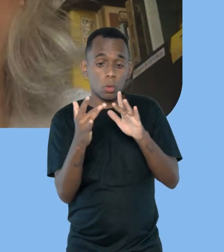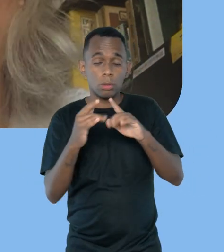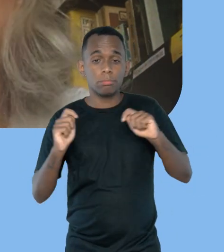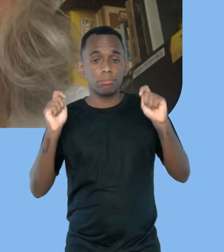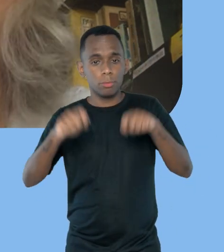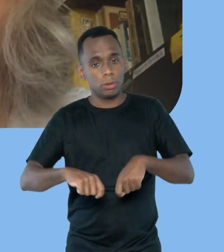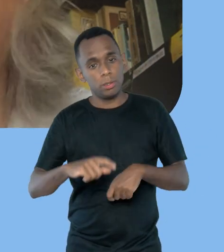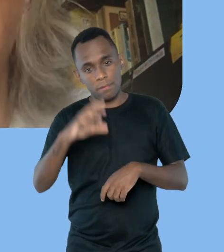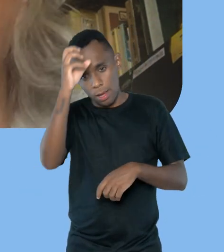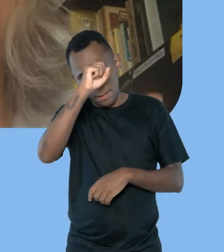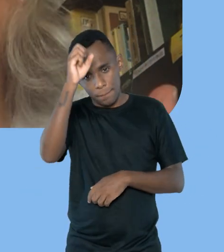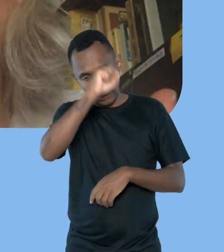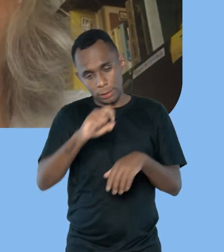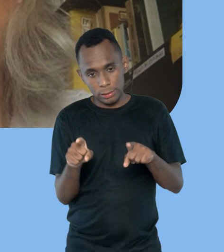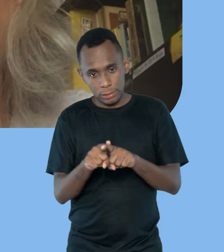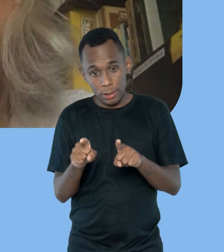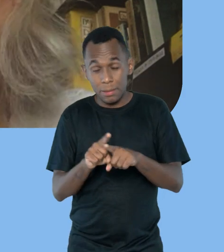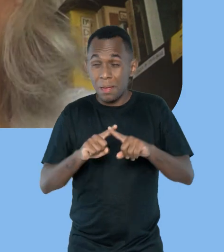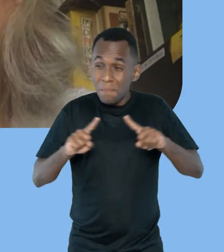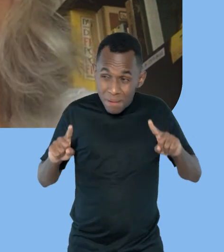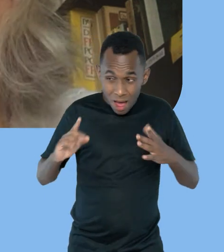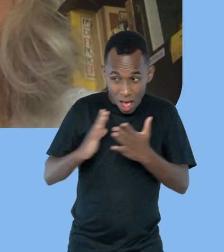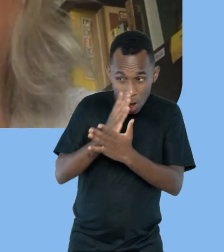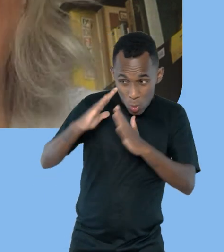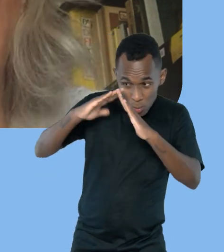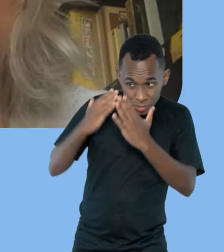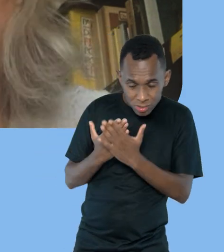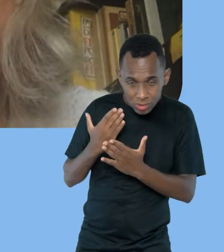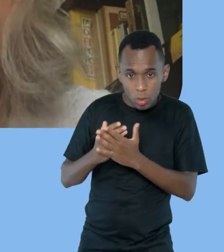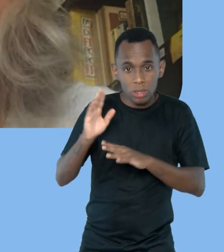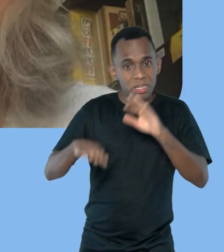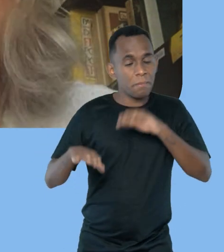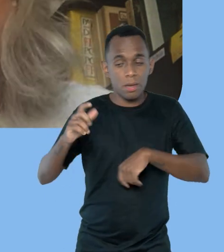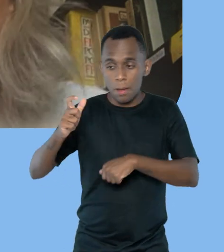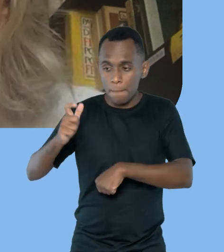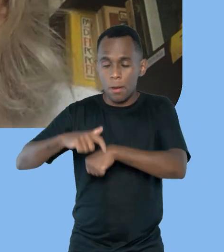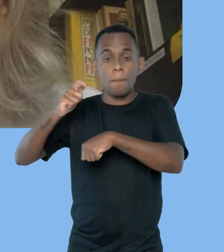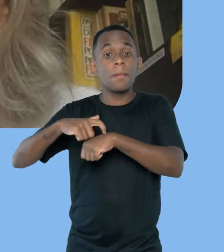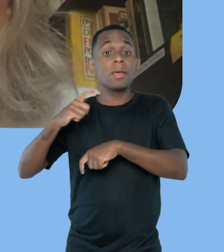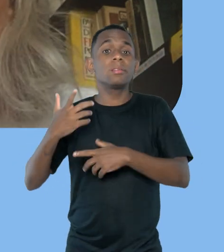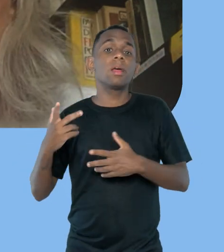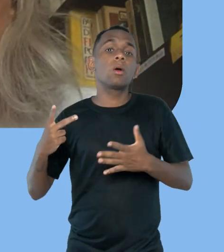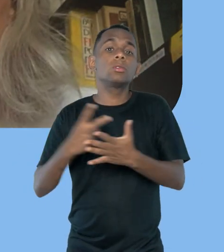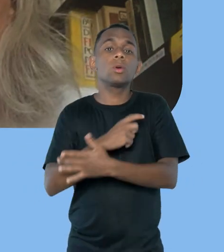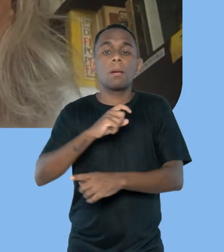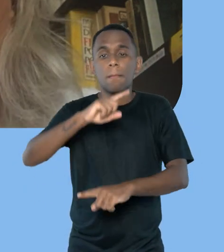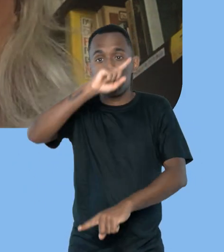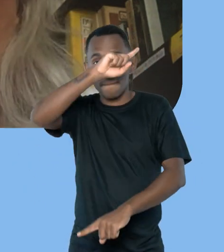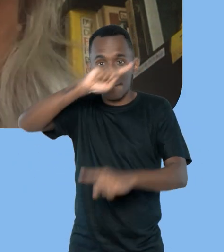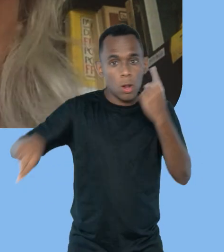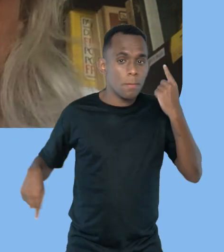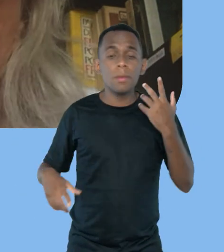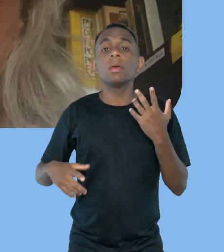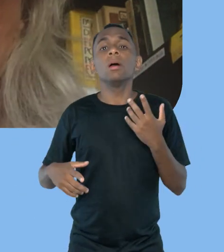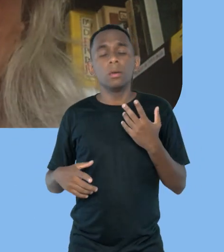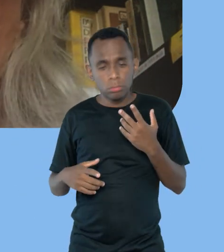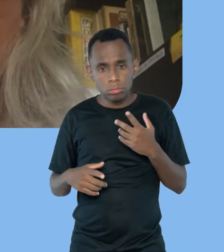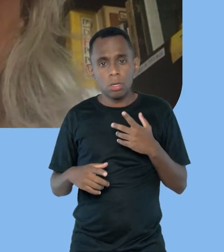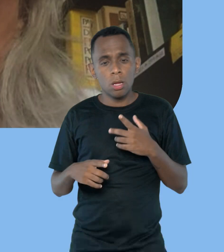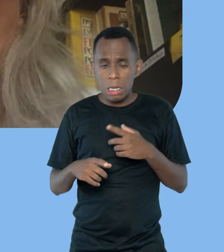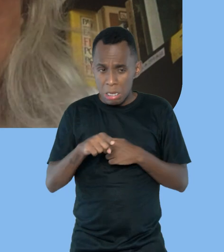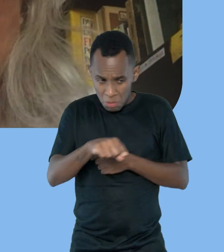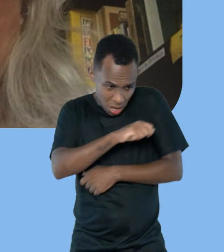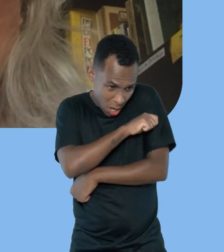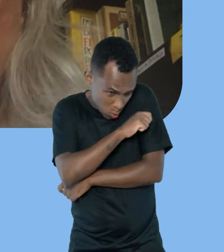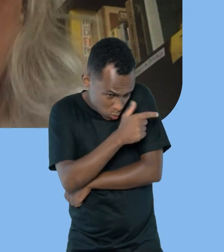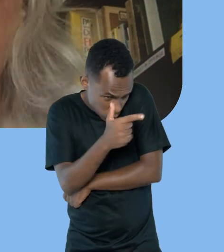livro. Agora, havia escolas que chegavam em determinado momento, proibia o estudante de entrar se ele não